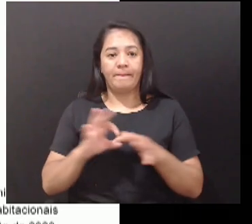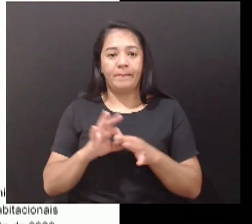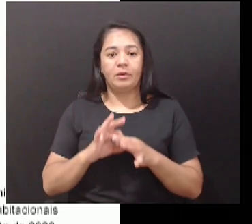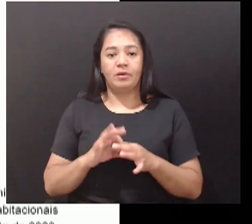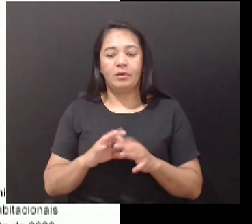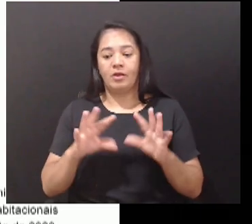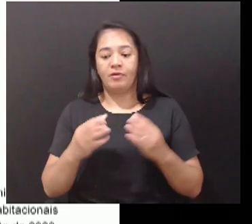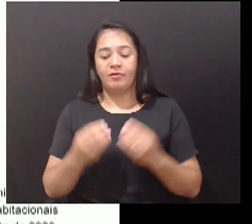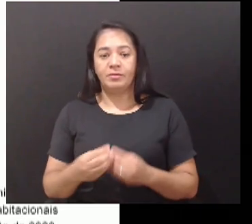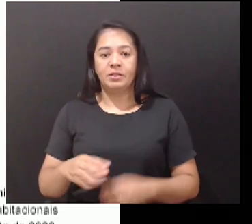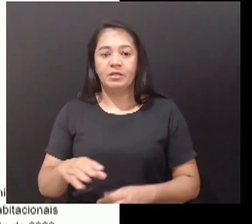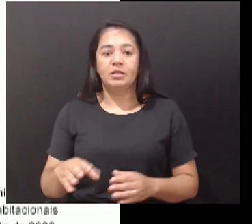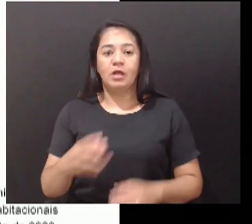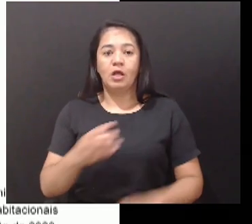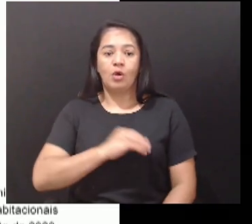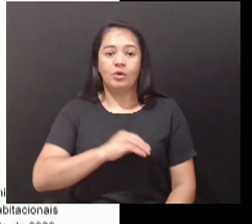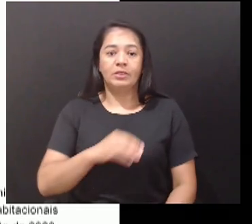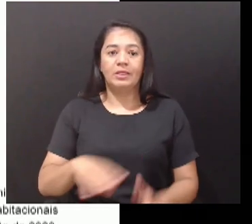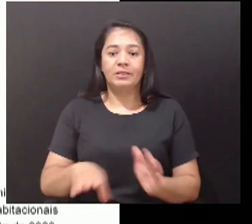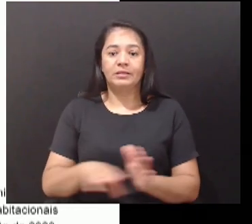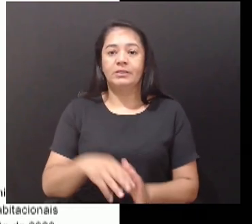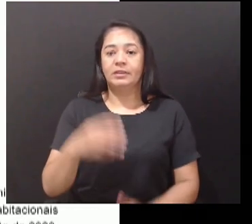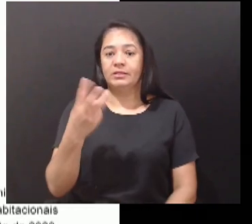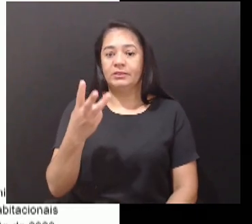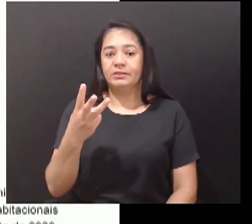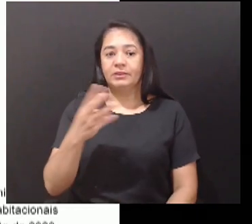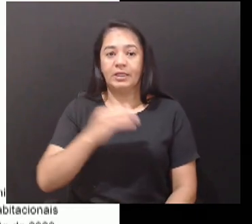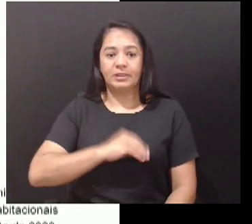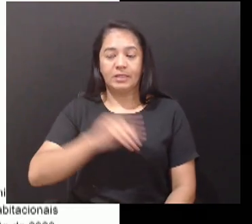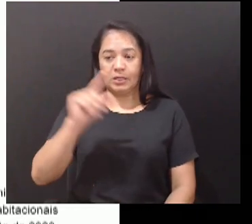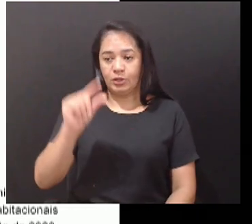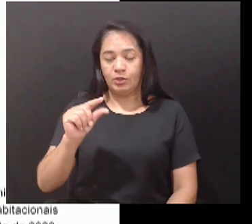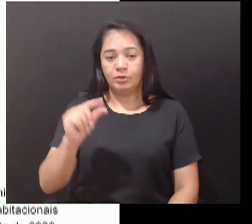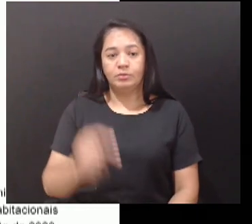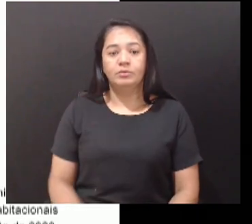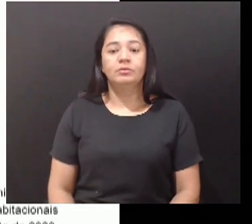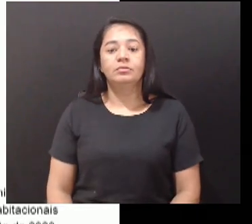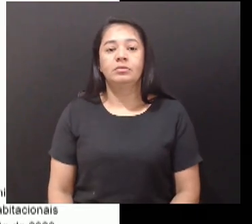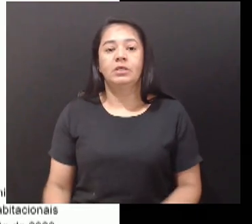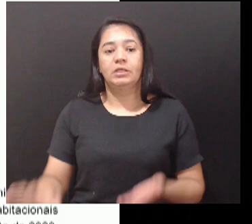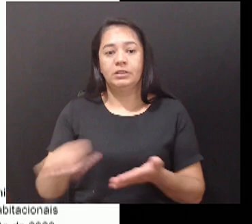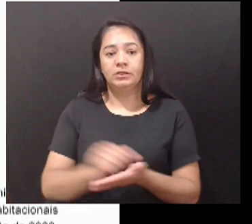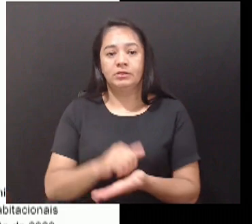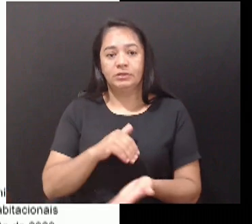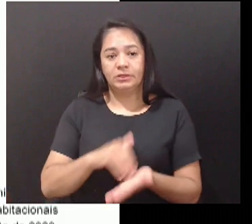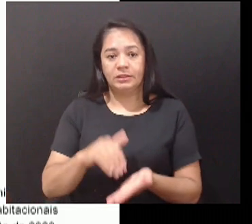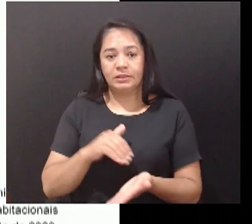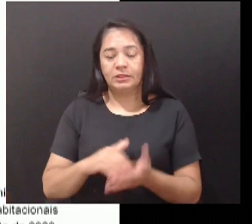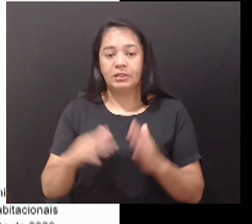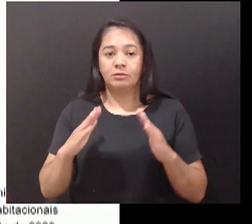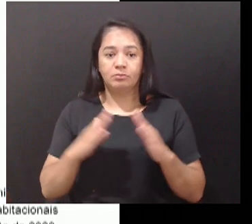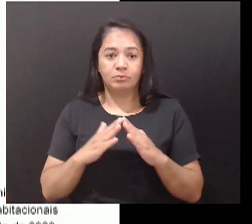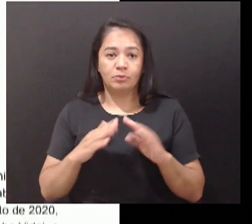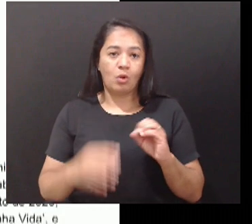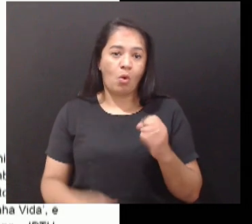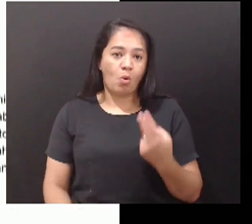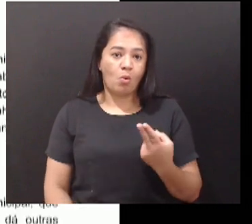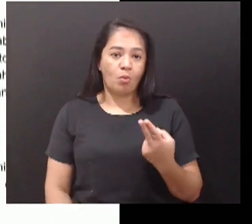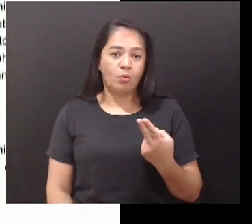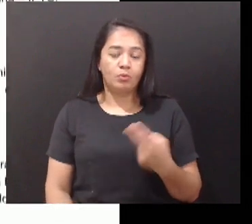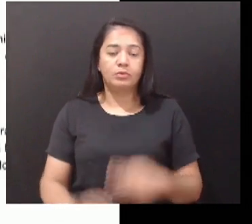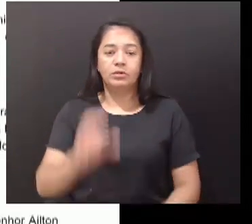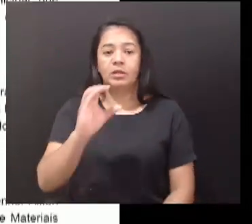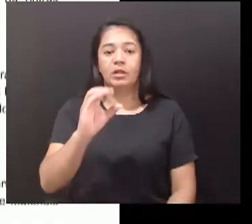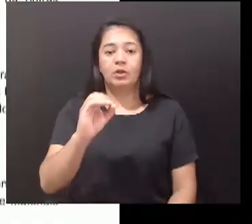até 3 salários mínimos inscritas na Secretaria de Habitação ou na Coab. A